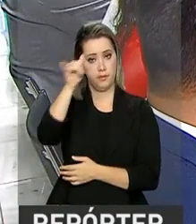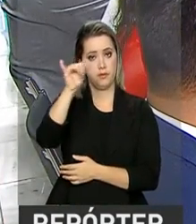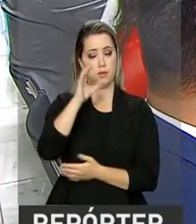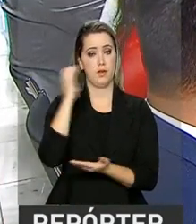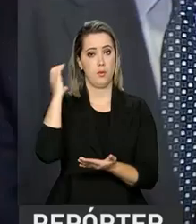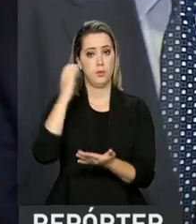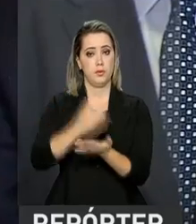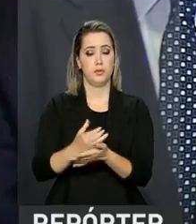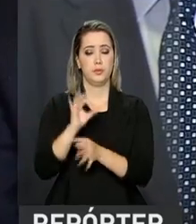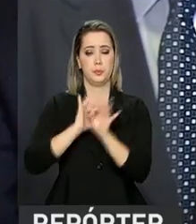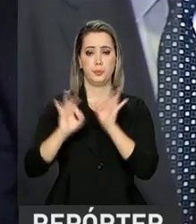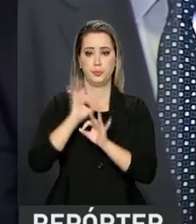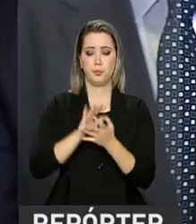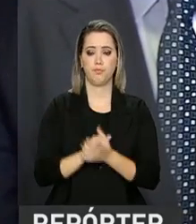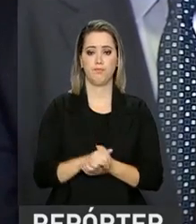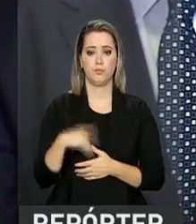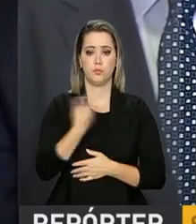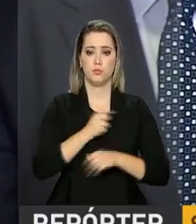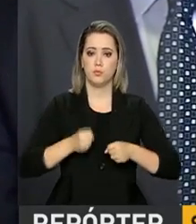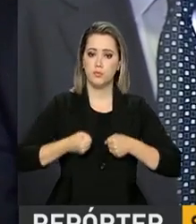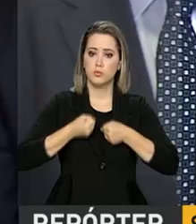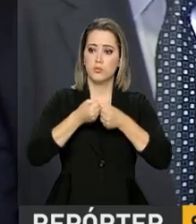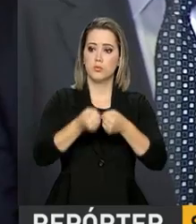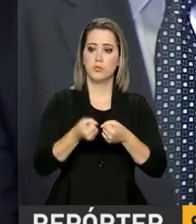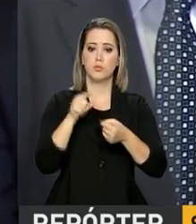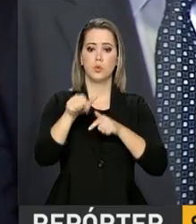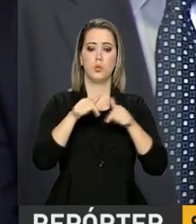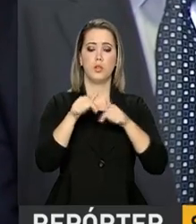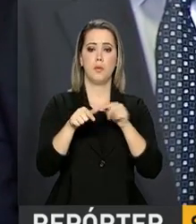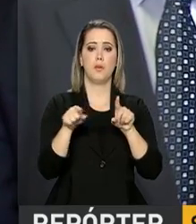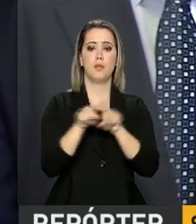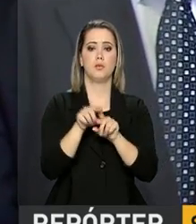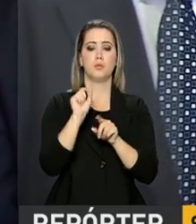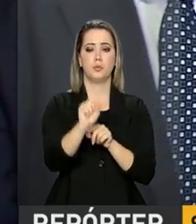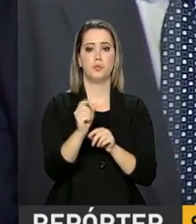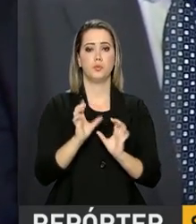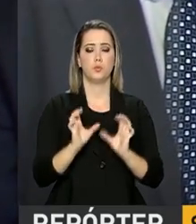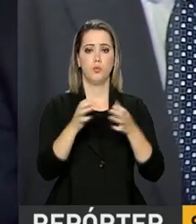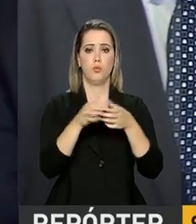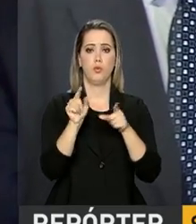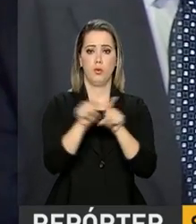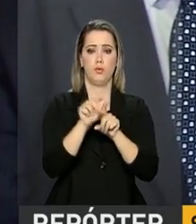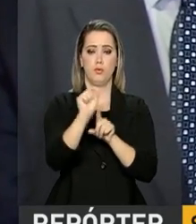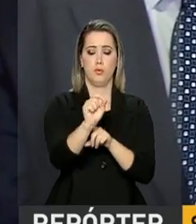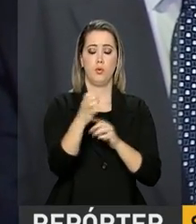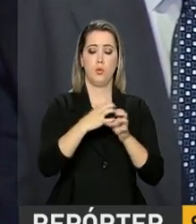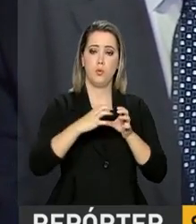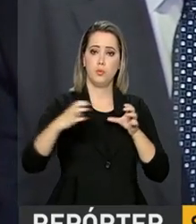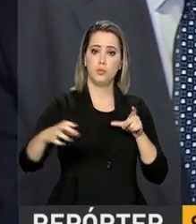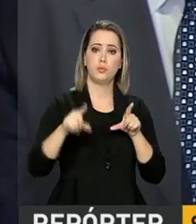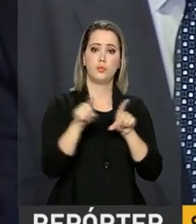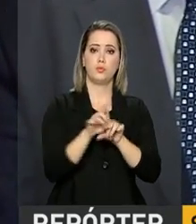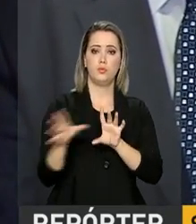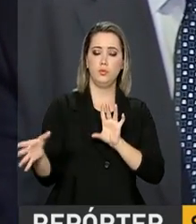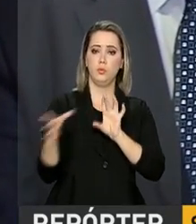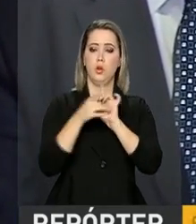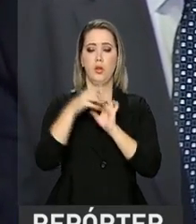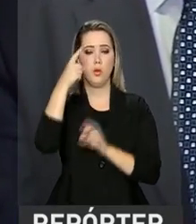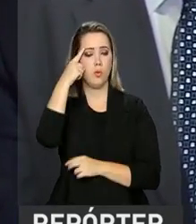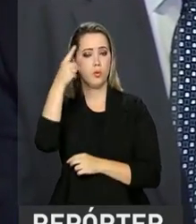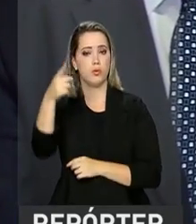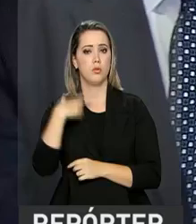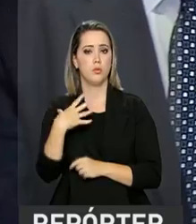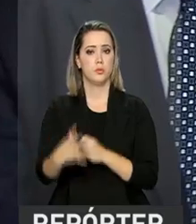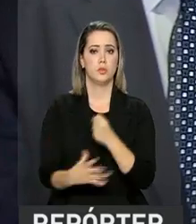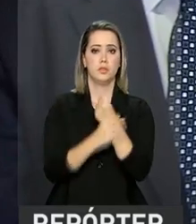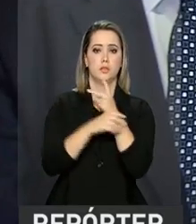Organizado intensificamos a partir de agora essas ações num quadro muito grande que integra ações de inteligência